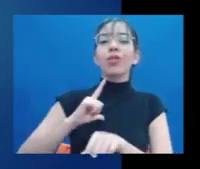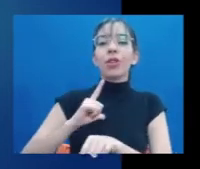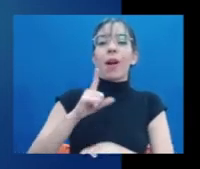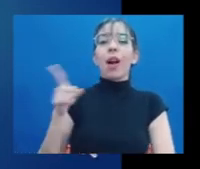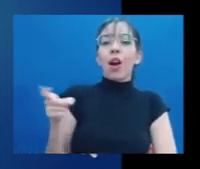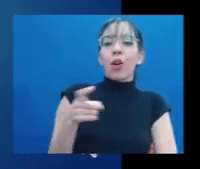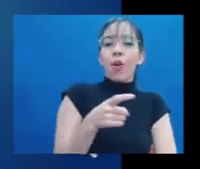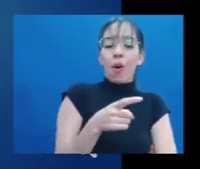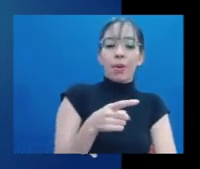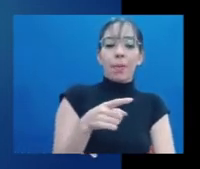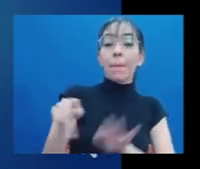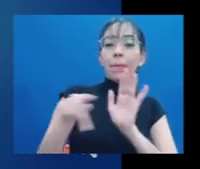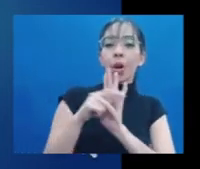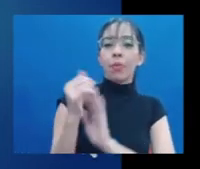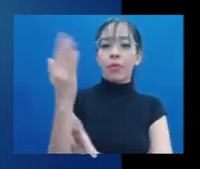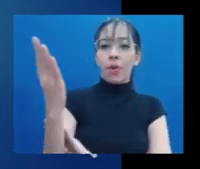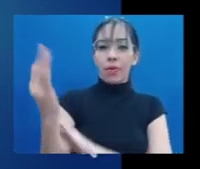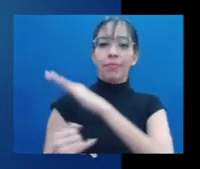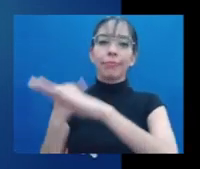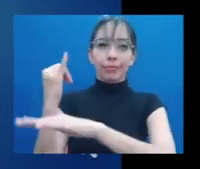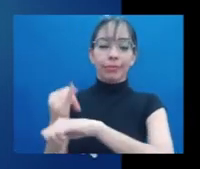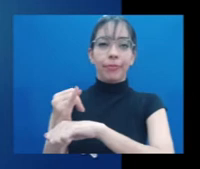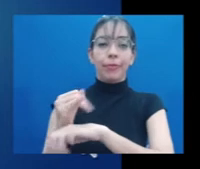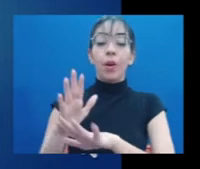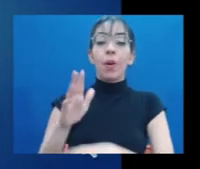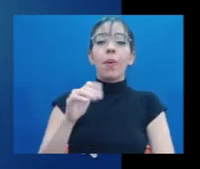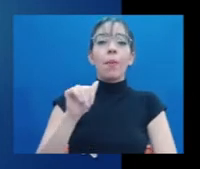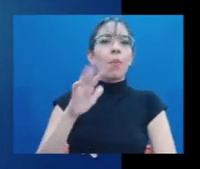mil espécies foram perdidas nesse incêndio.